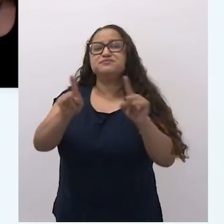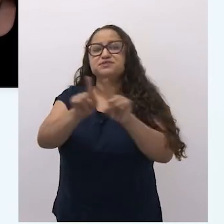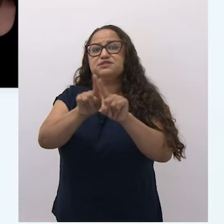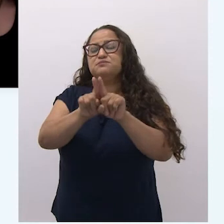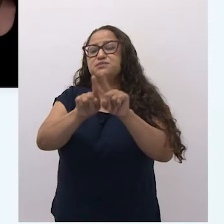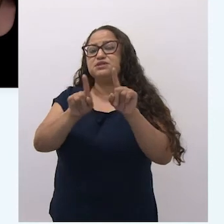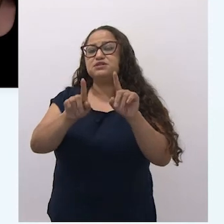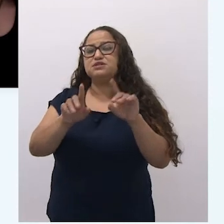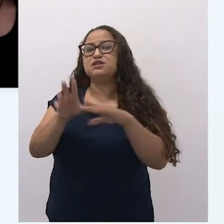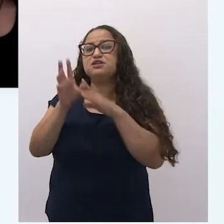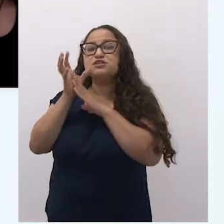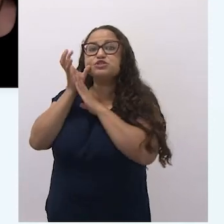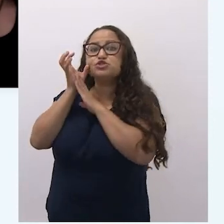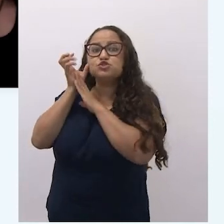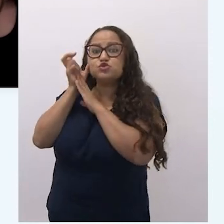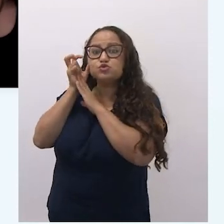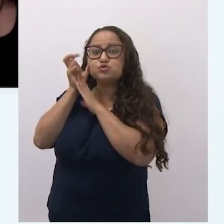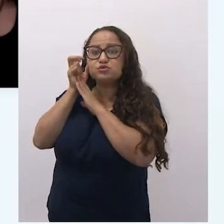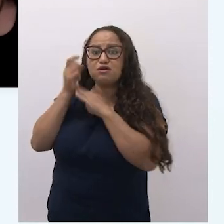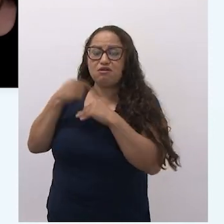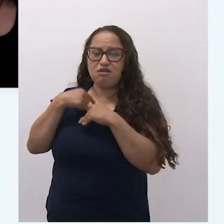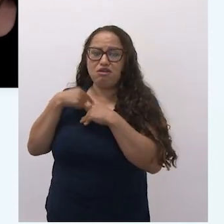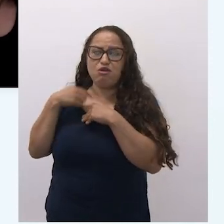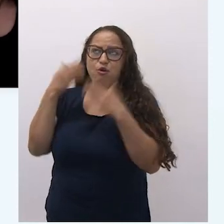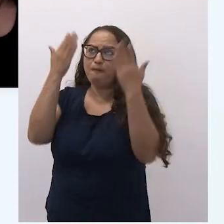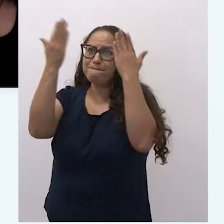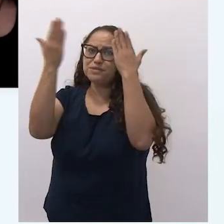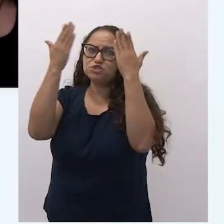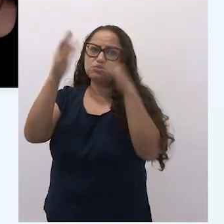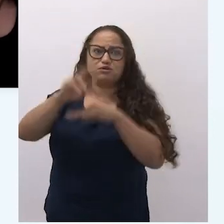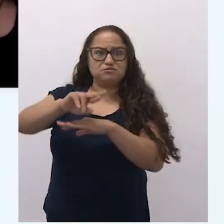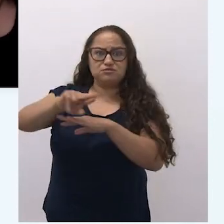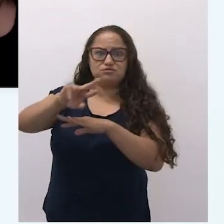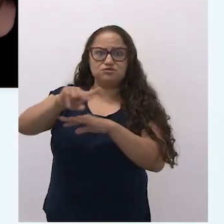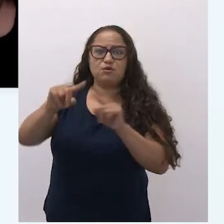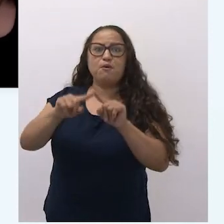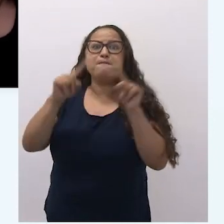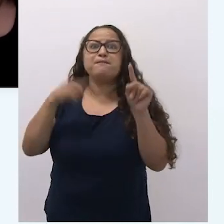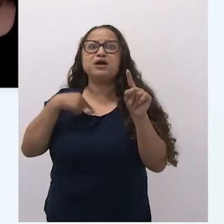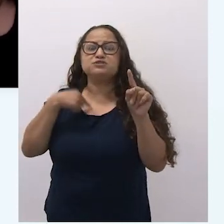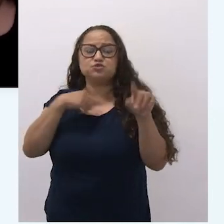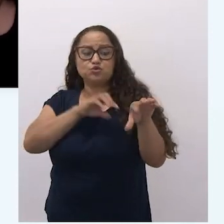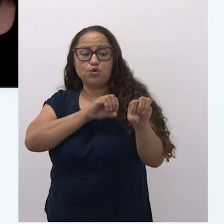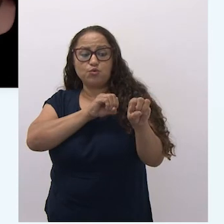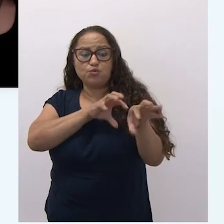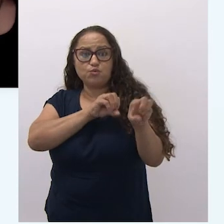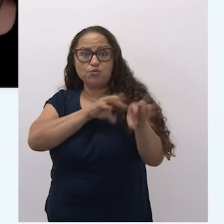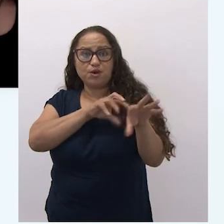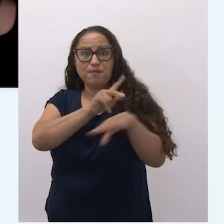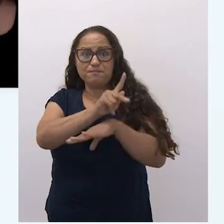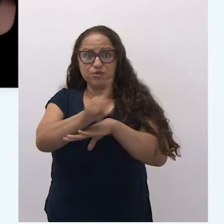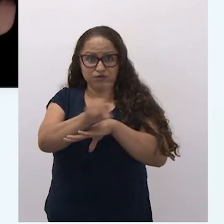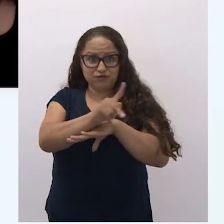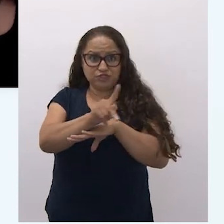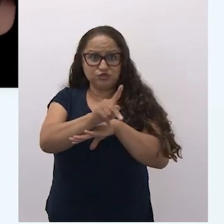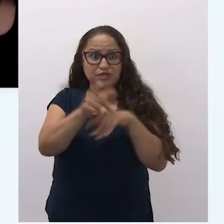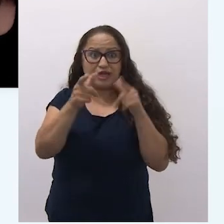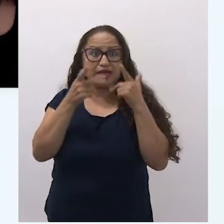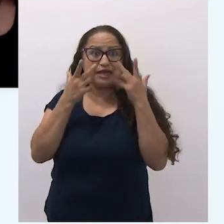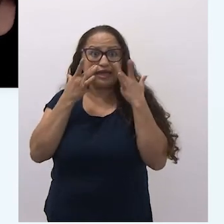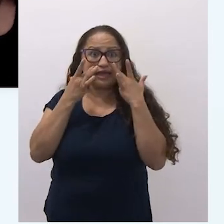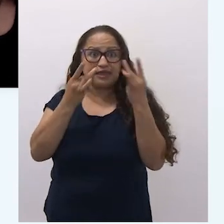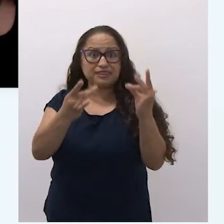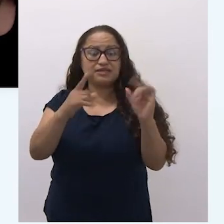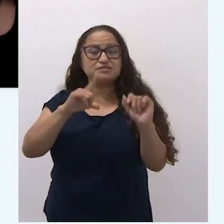inclusive ouvindo, né? Eu não sou uma psicóloga ali, mas eu sou uma educadora que estou muito atenta a todos